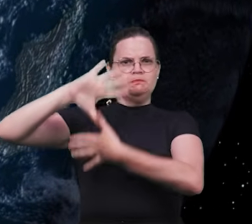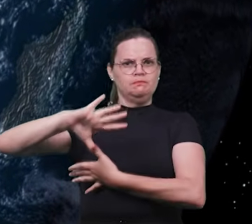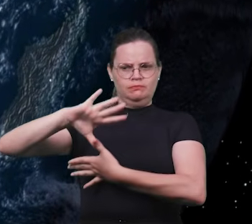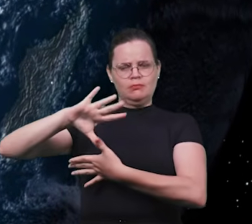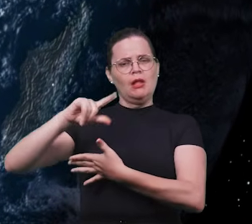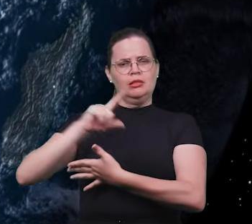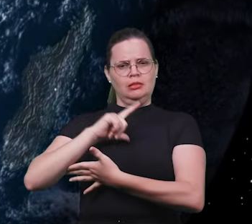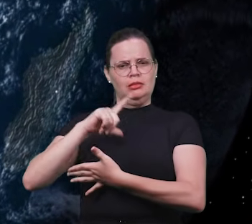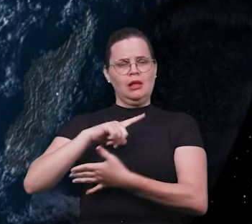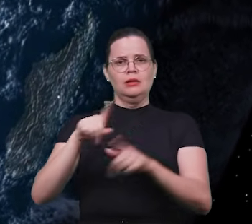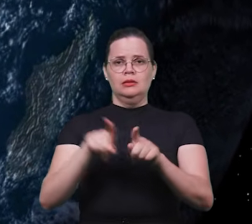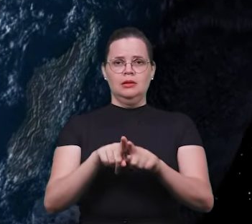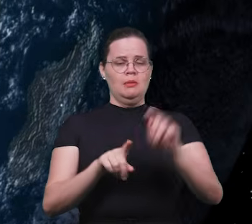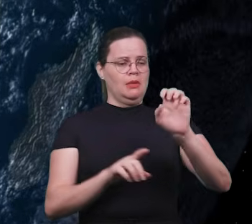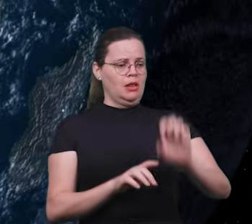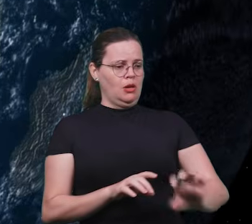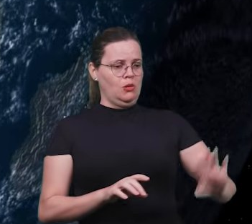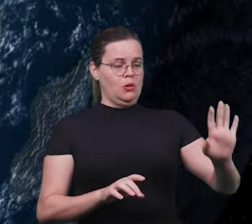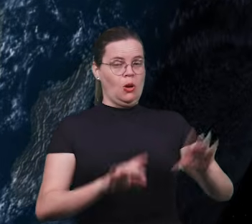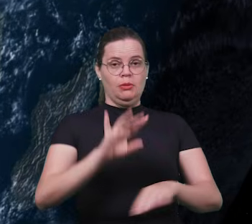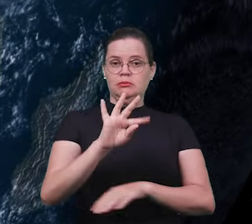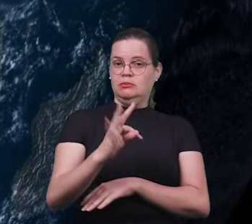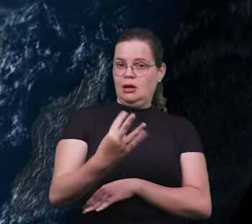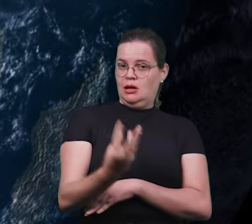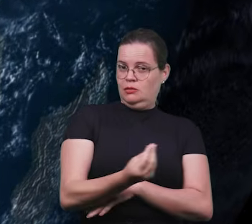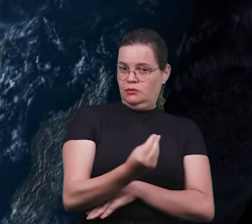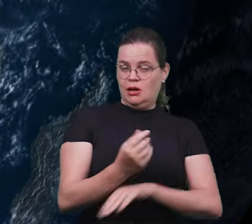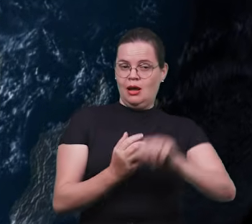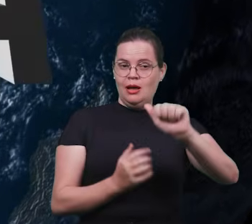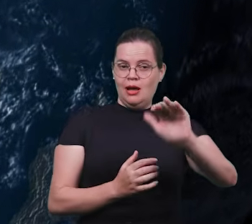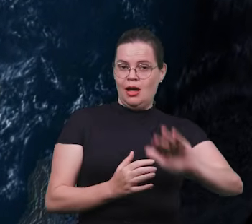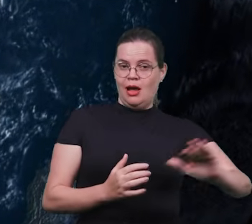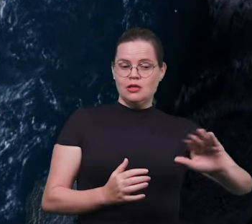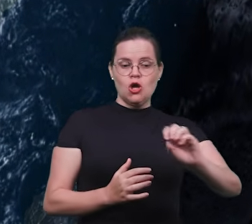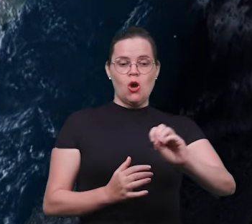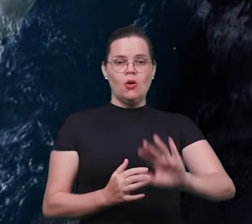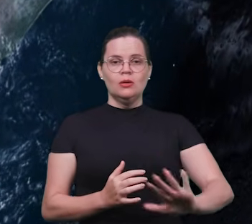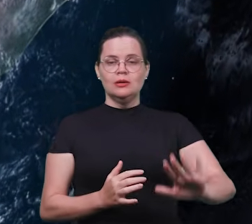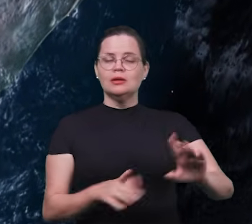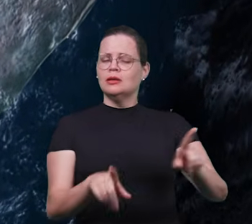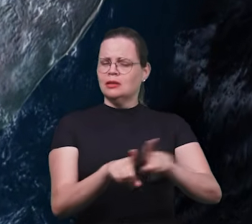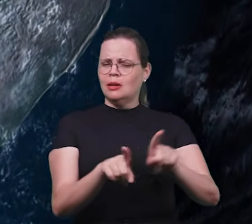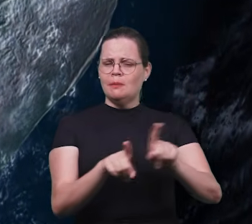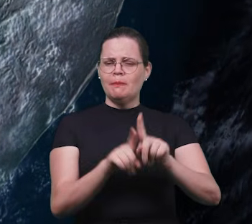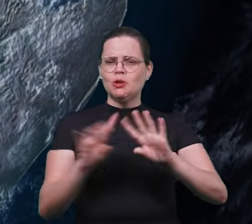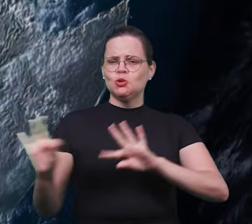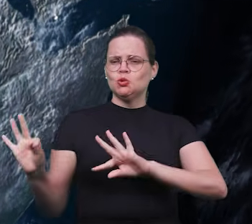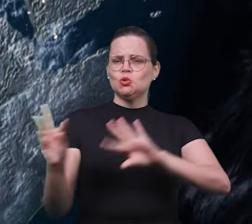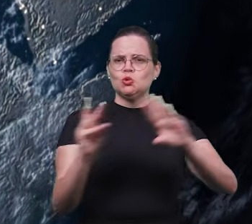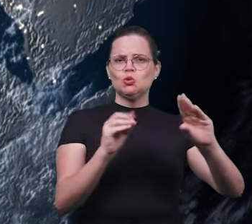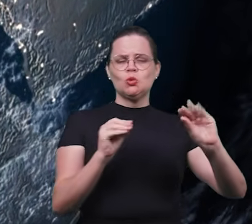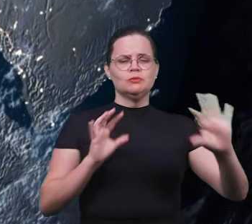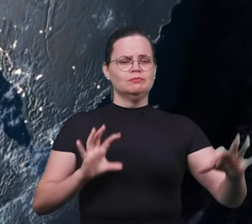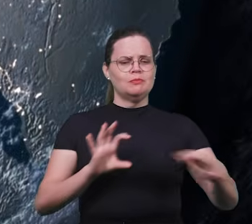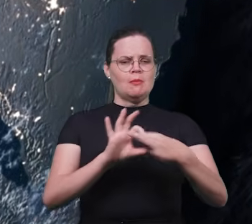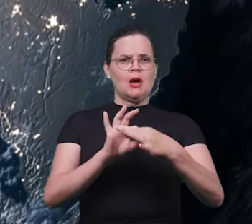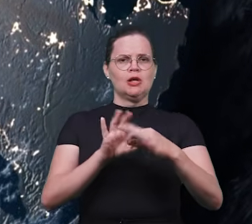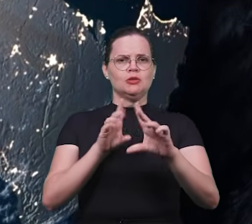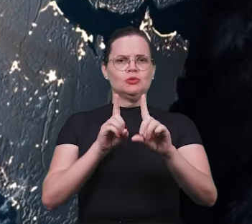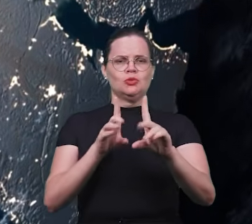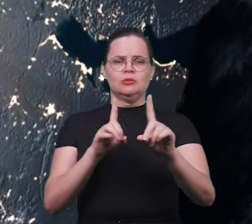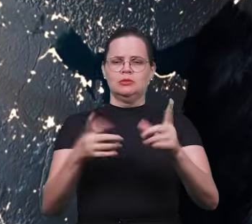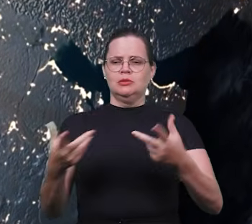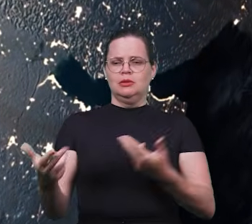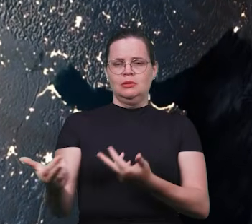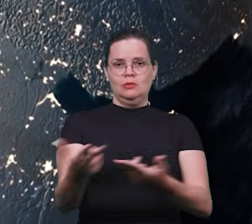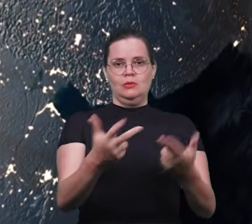nas 3 Américas, Europa, África, Ásia e Oceania, conectadas pela mesma doutrina, pela